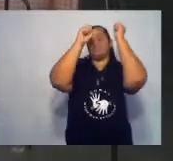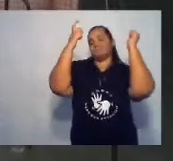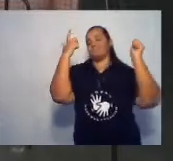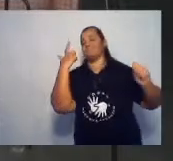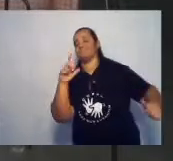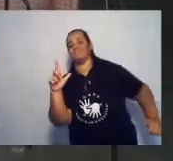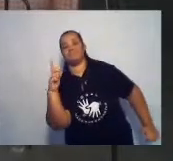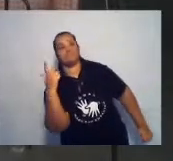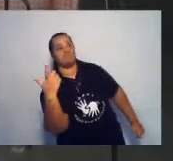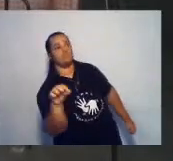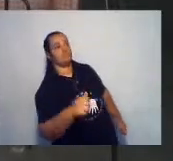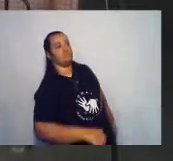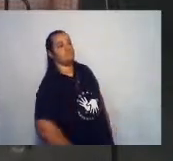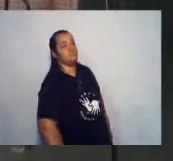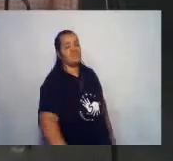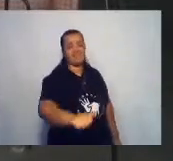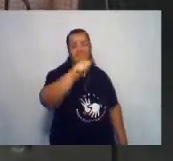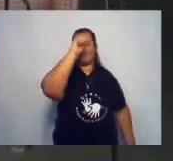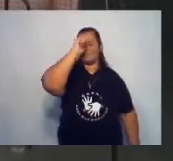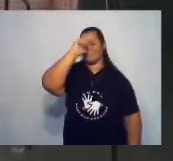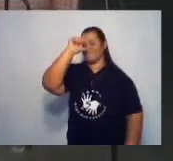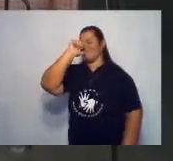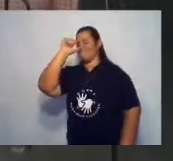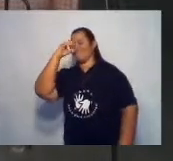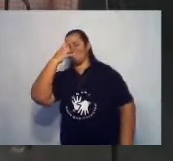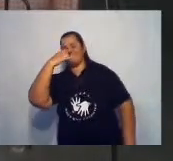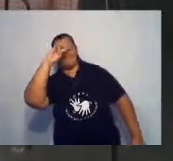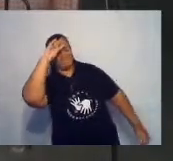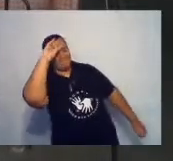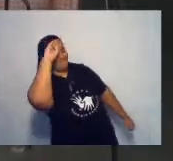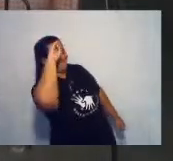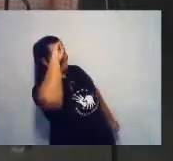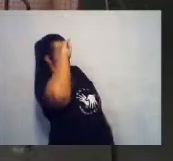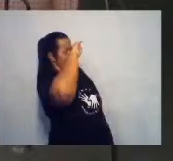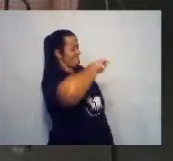Acordei mais uma vez embriagado,